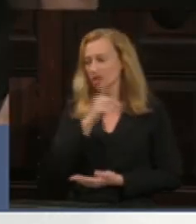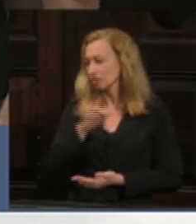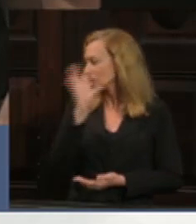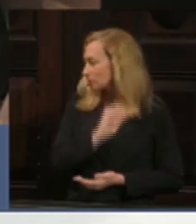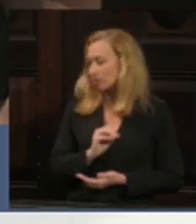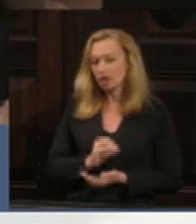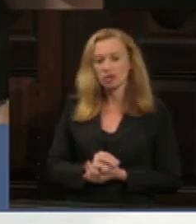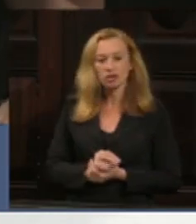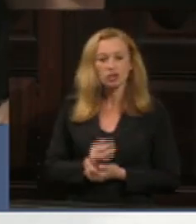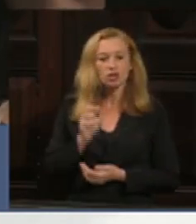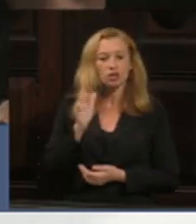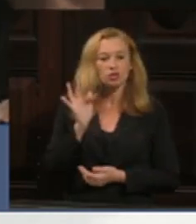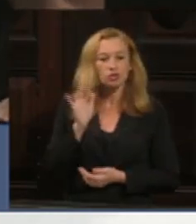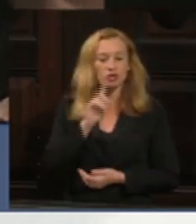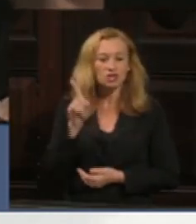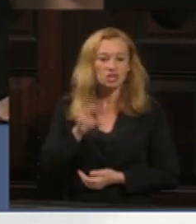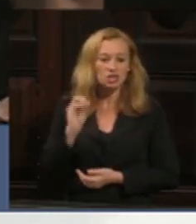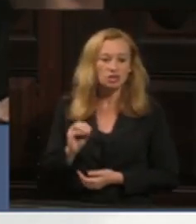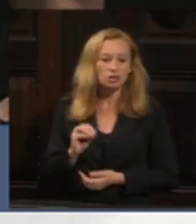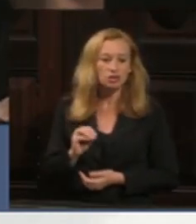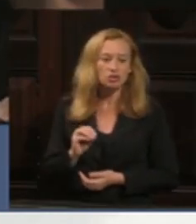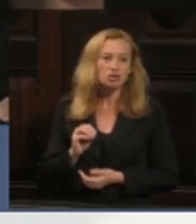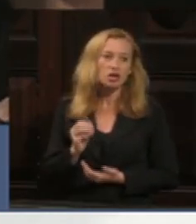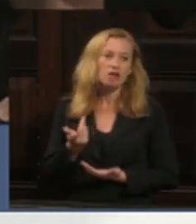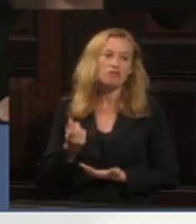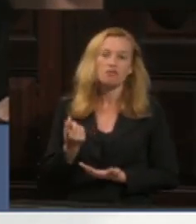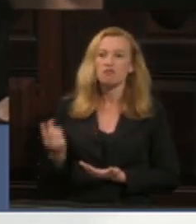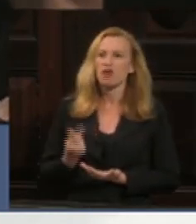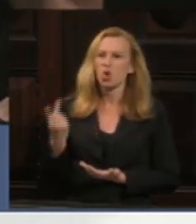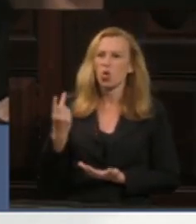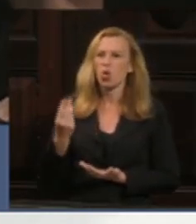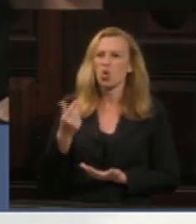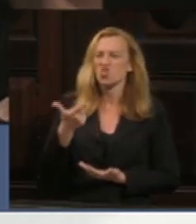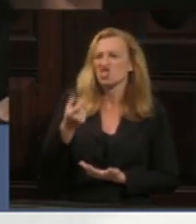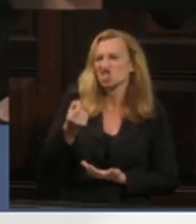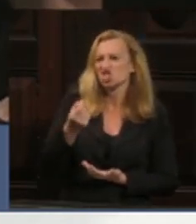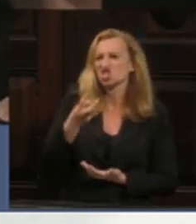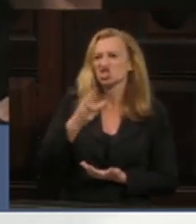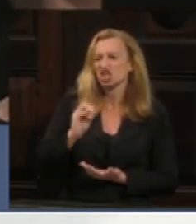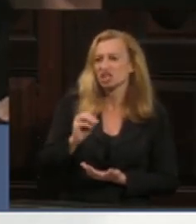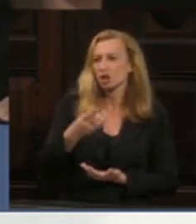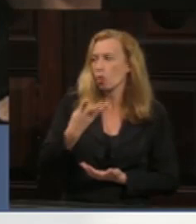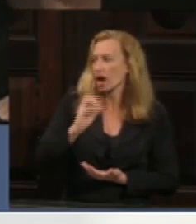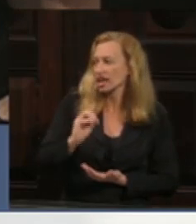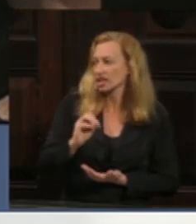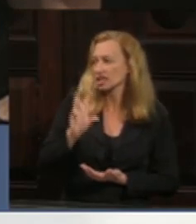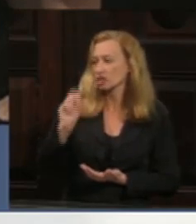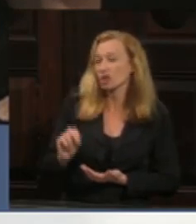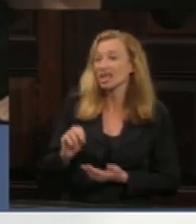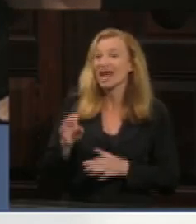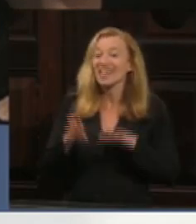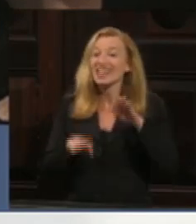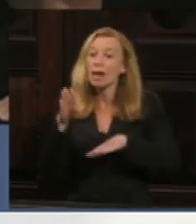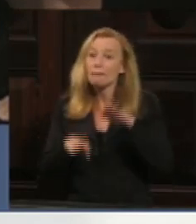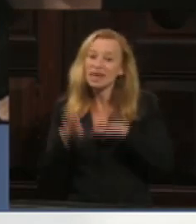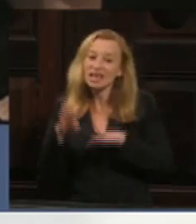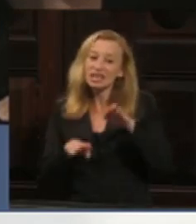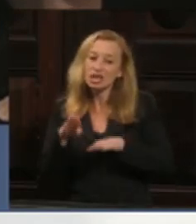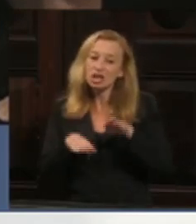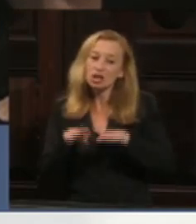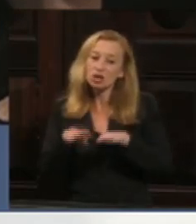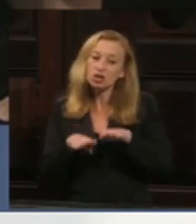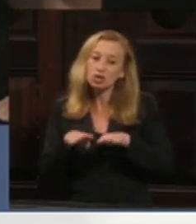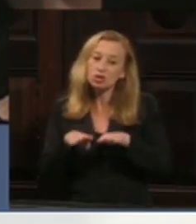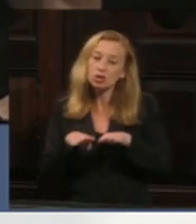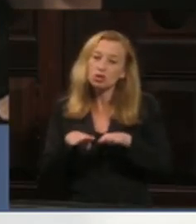Deputado, o fuzil pode custar 20, 30, 40, 50, dependendo de como ele está, de como